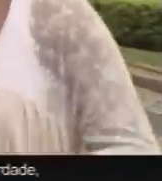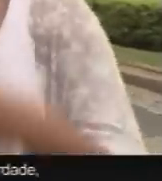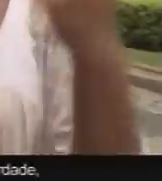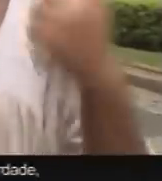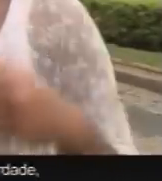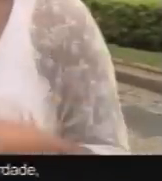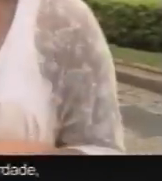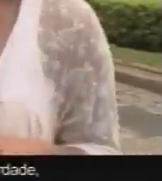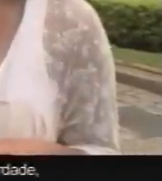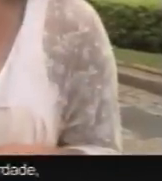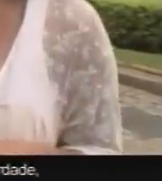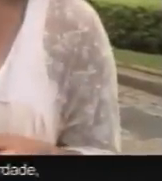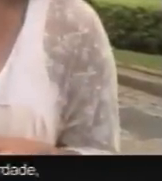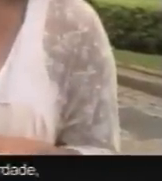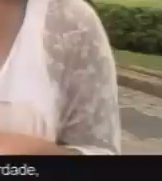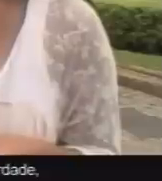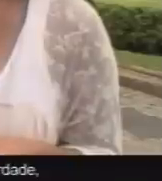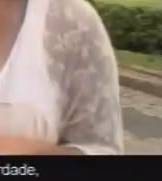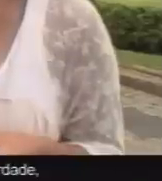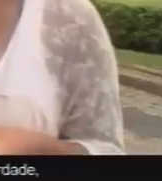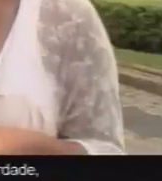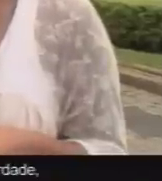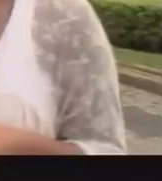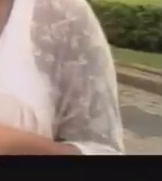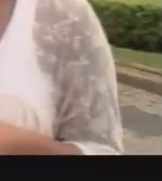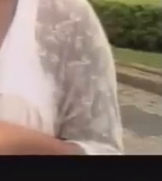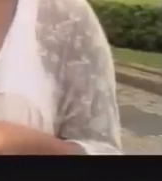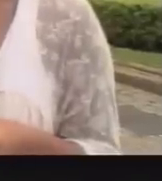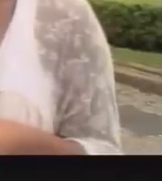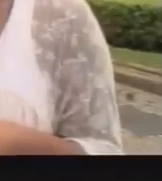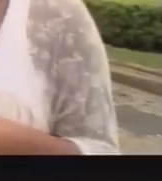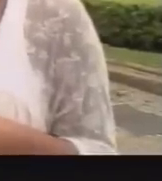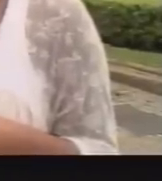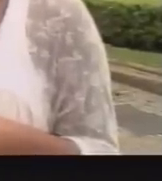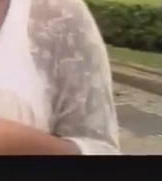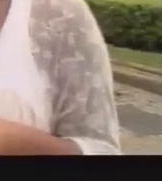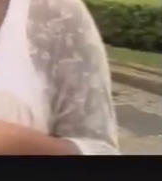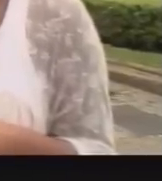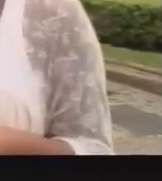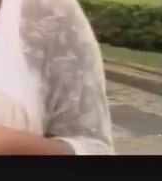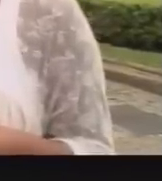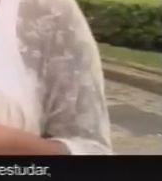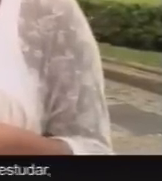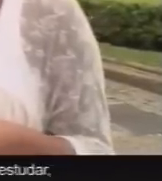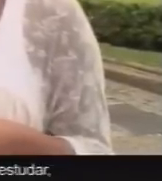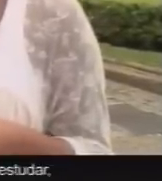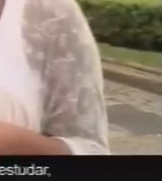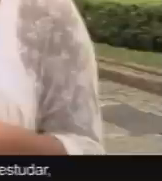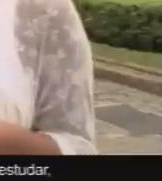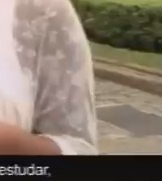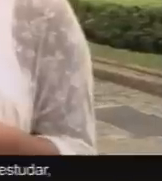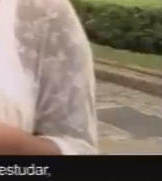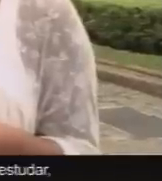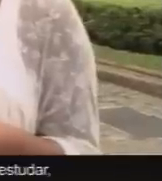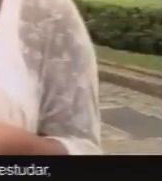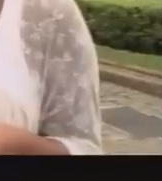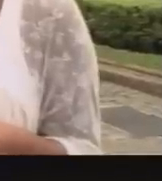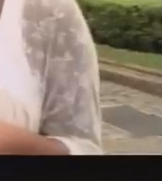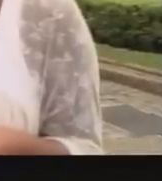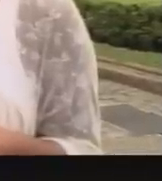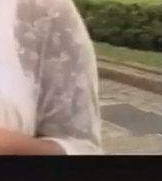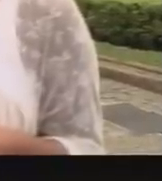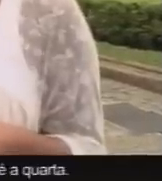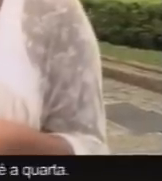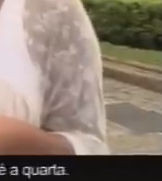assim, os meus bisavós já eram escravos mesmo, de verdade. E aí, eles queriam sair muito de lá, eles queriam estudar, porque minha avó não podia estudar,